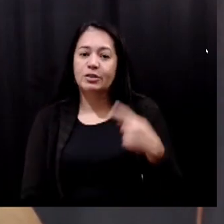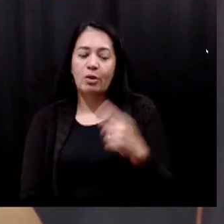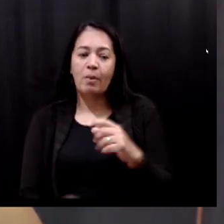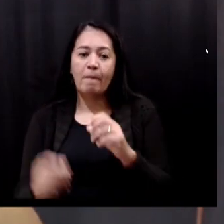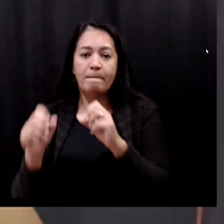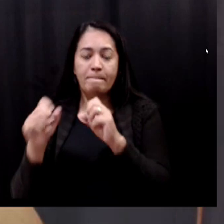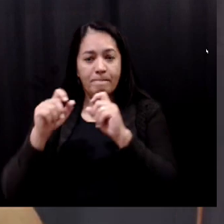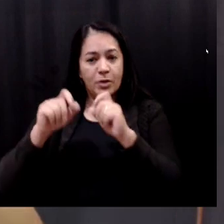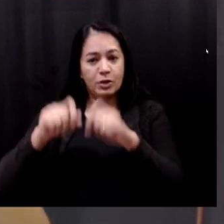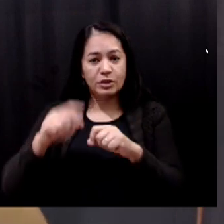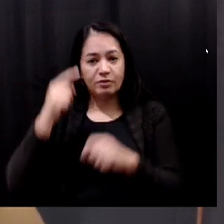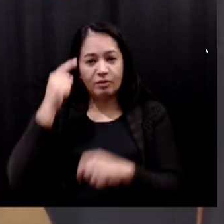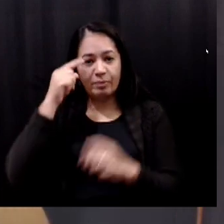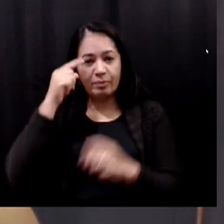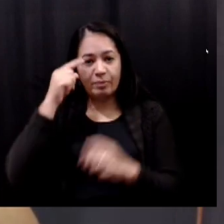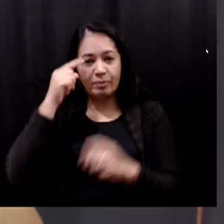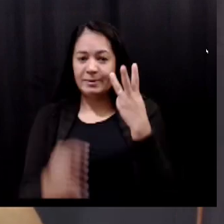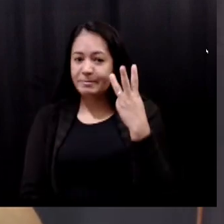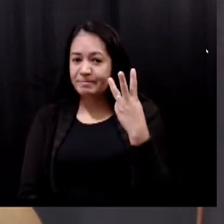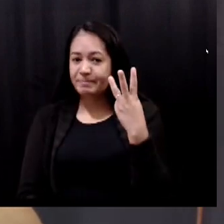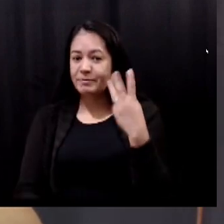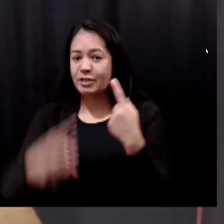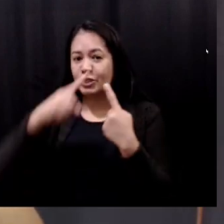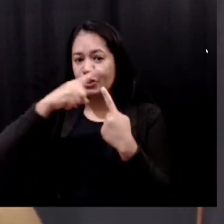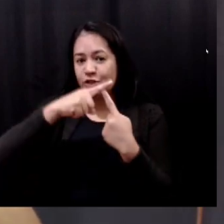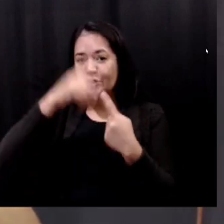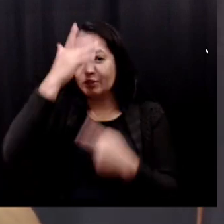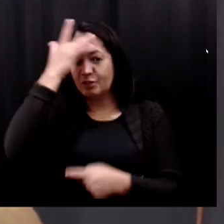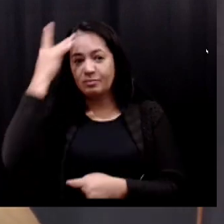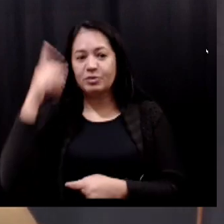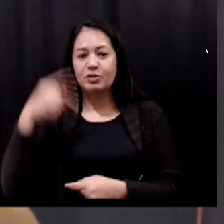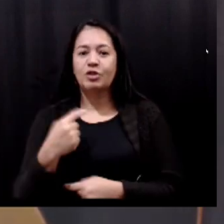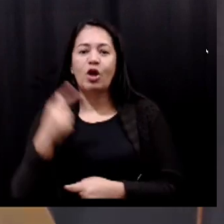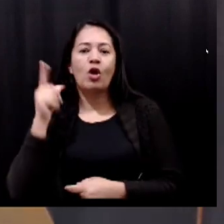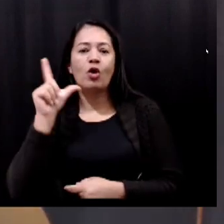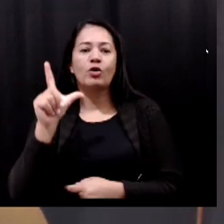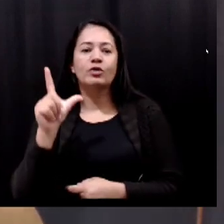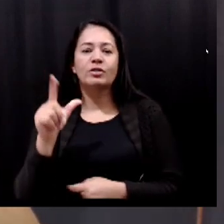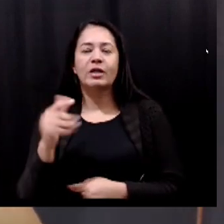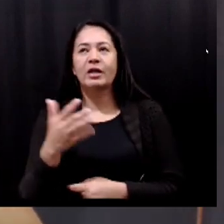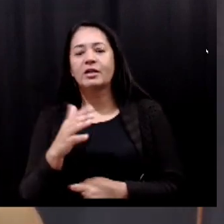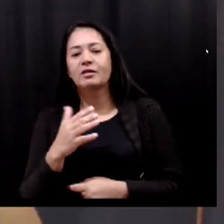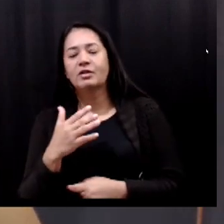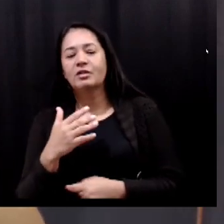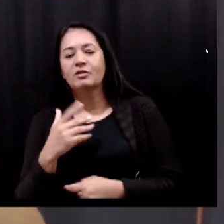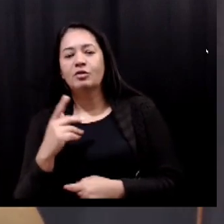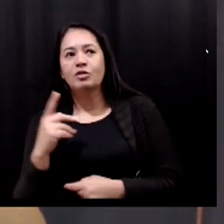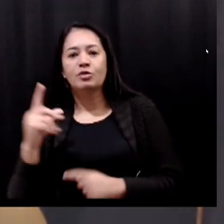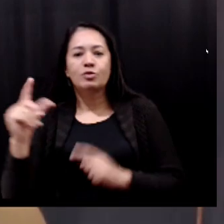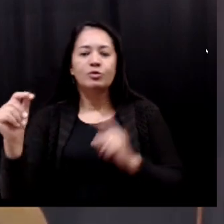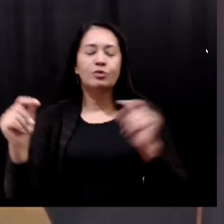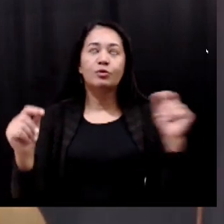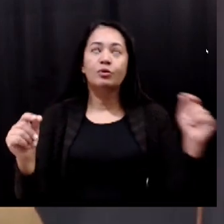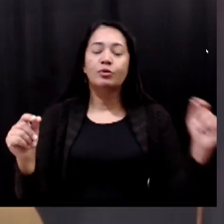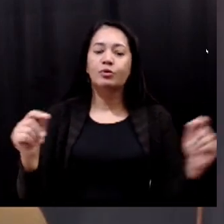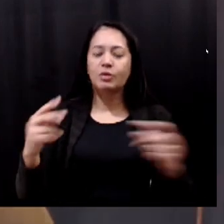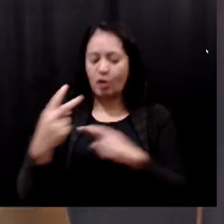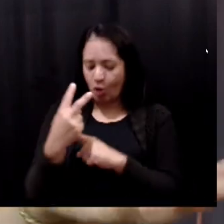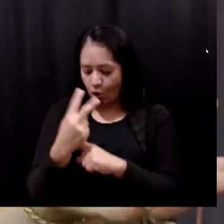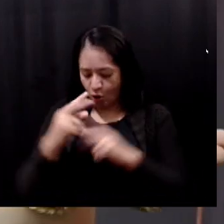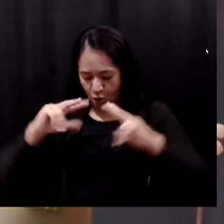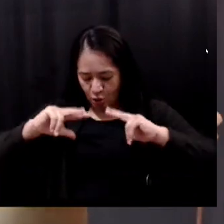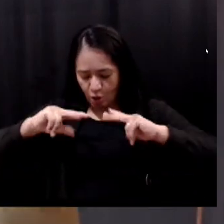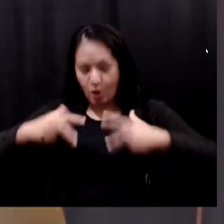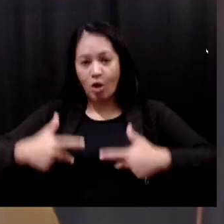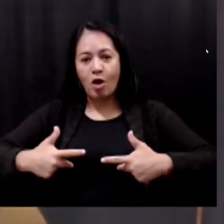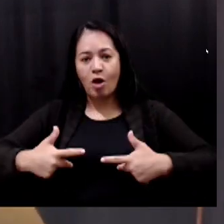pessoas dentro da nossa vida, a gente consegue dar uma fugidinha dos nossos problemas, a gente consegue olhar pra gente, a gente consegue. Hoje